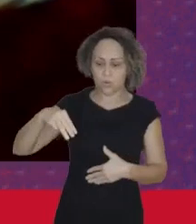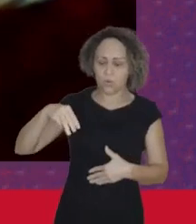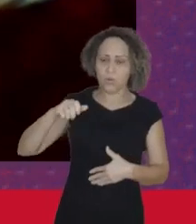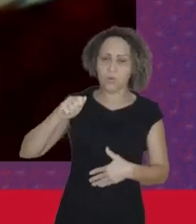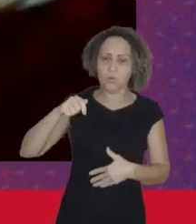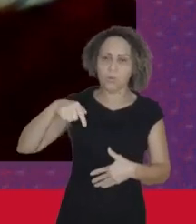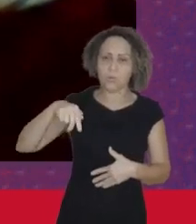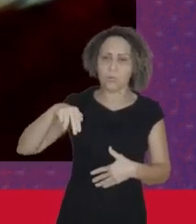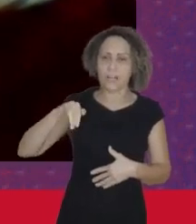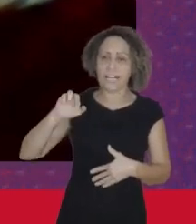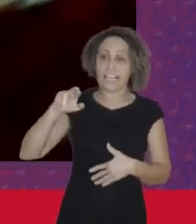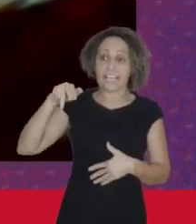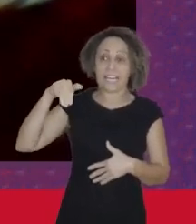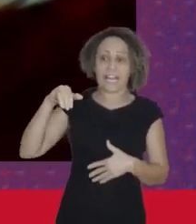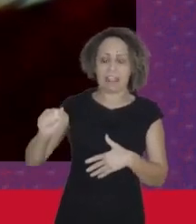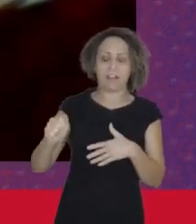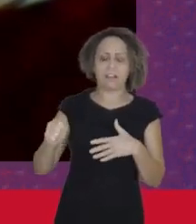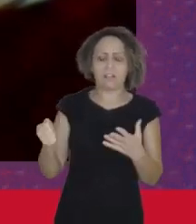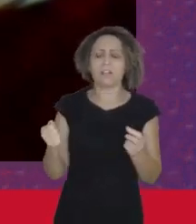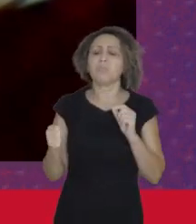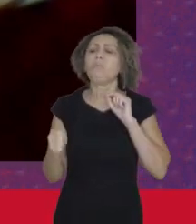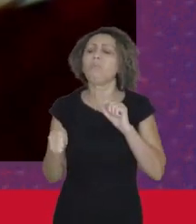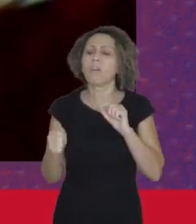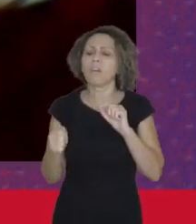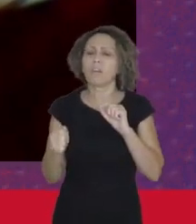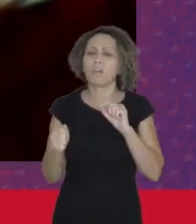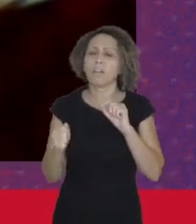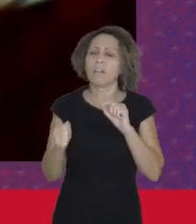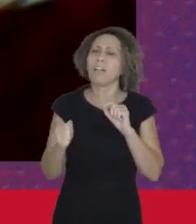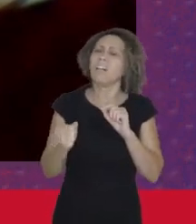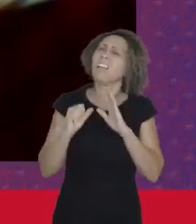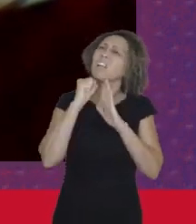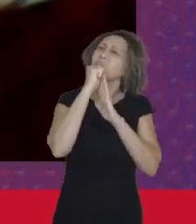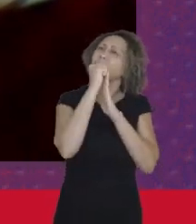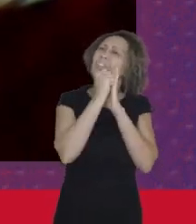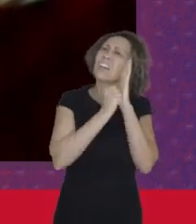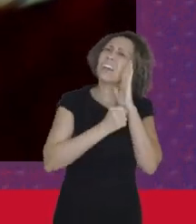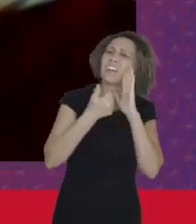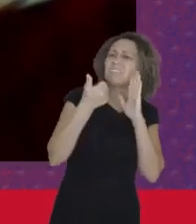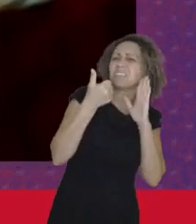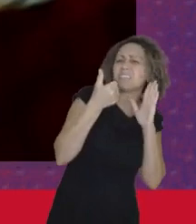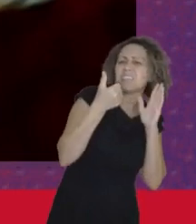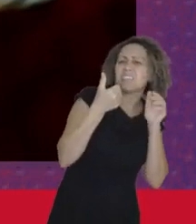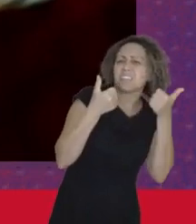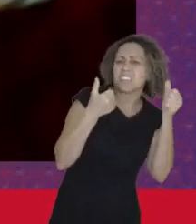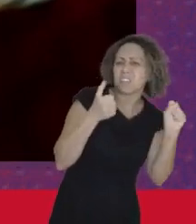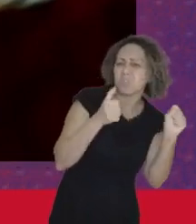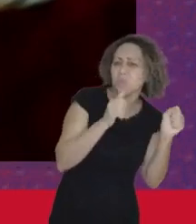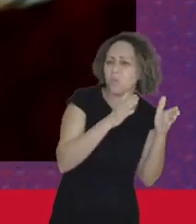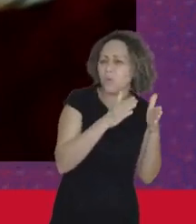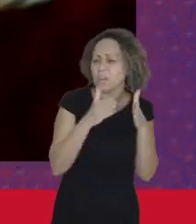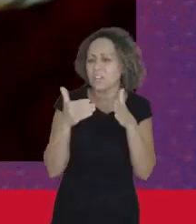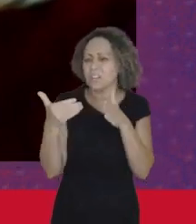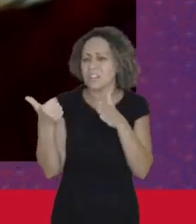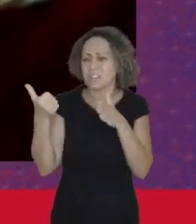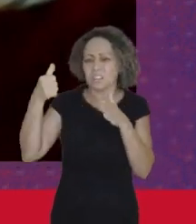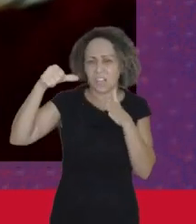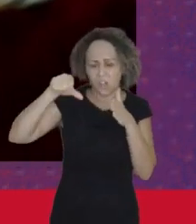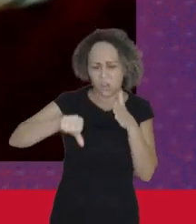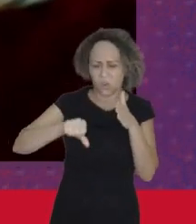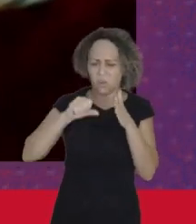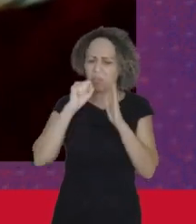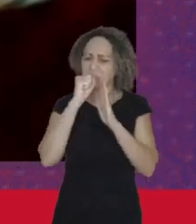nós temos, na verdade, no século XVIII e XIX, que é o